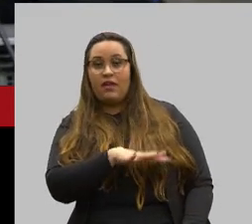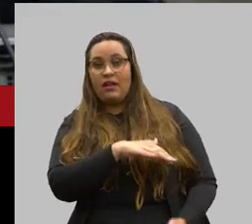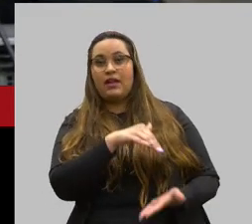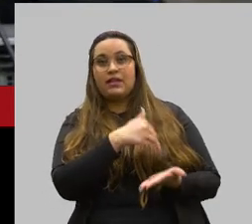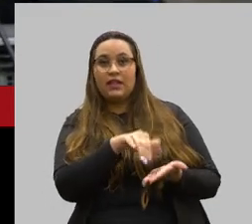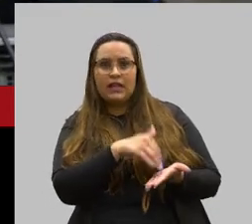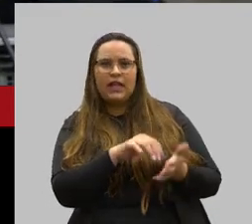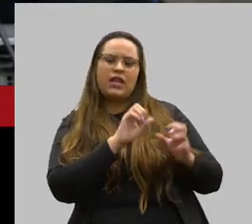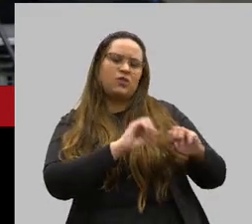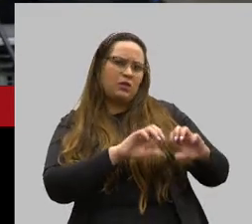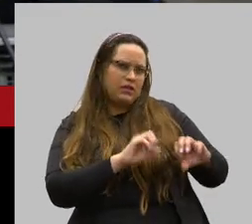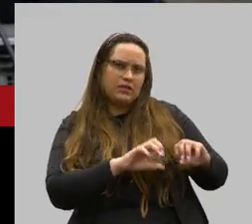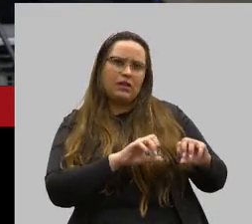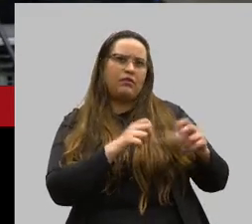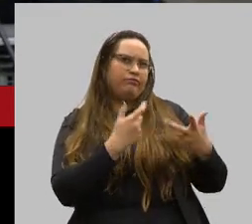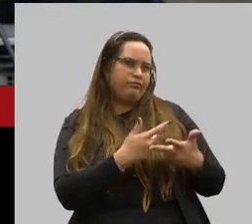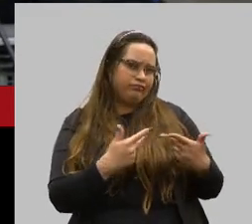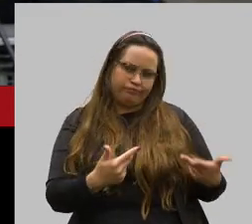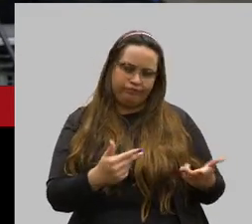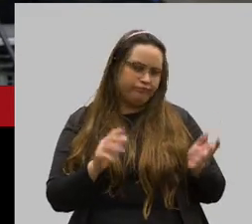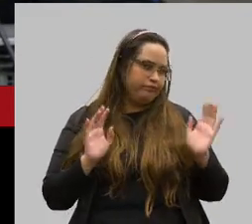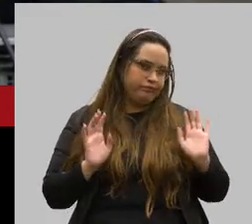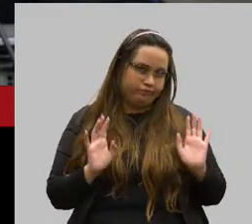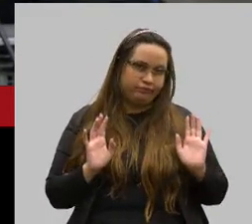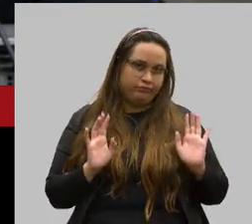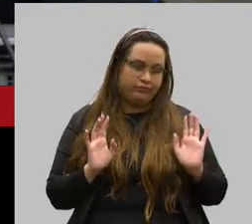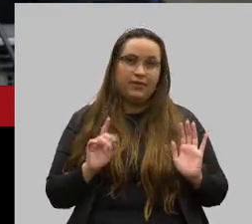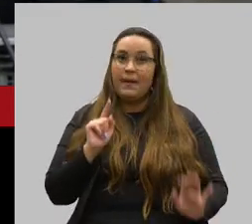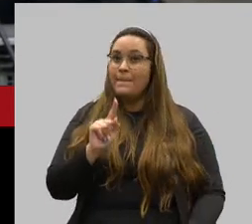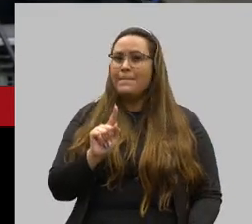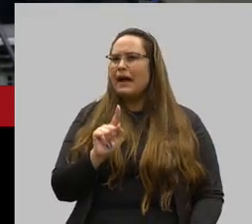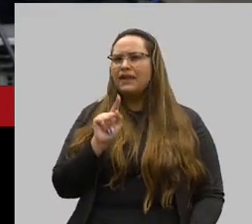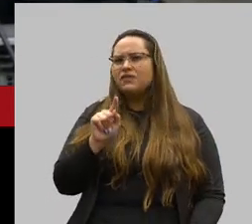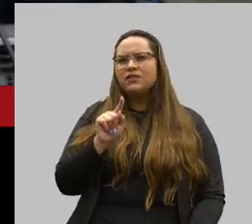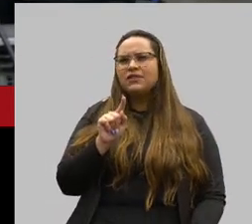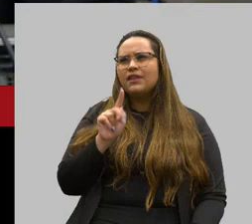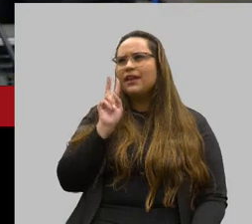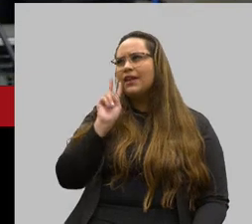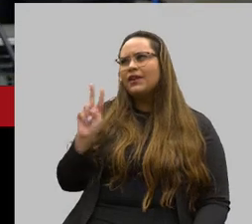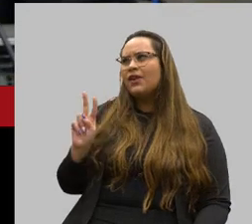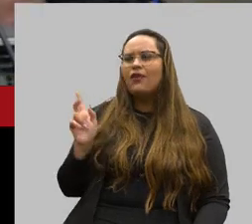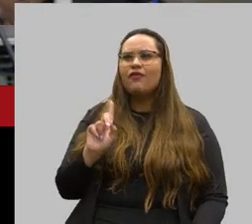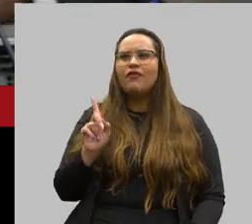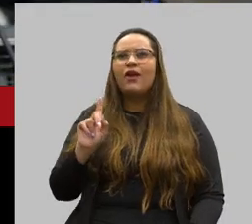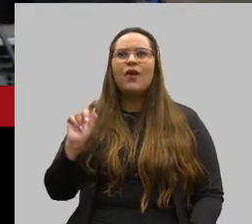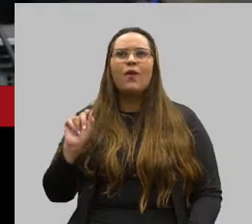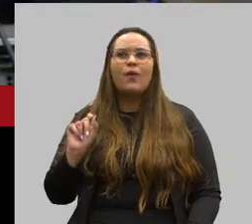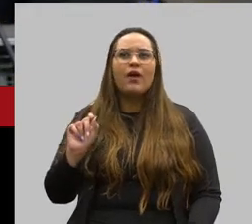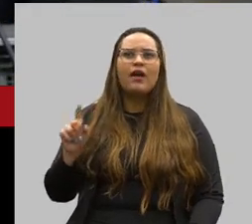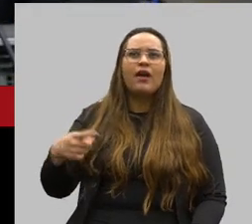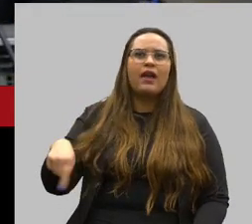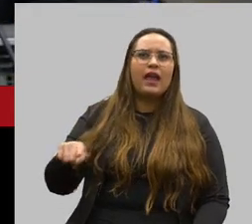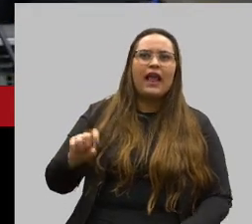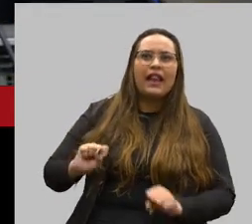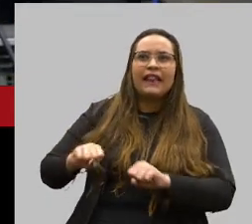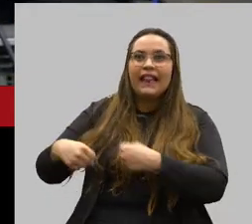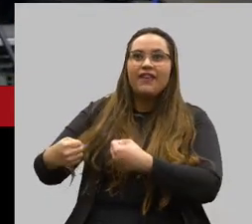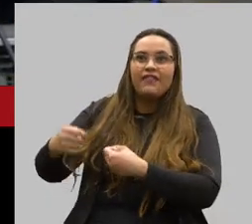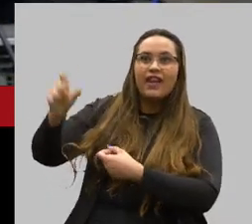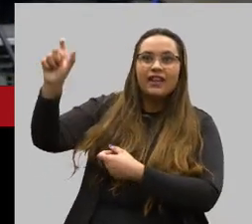educação que você sabem que eu sou de lá não é você não vê a gestão defendendo a